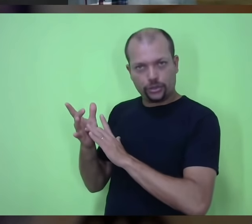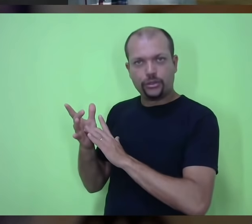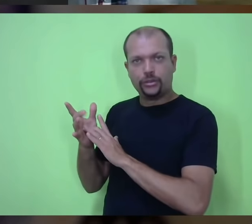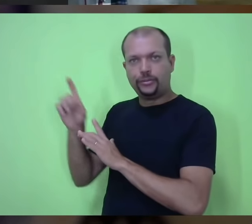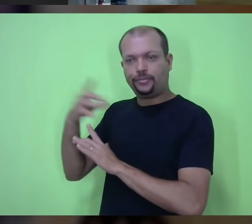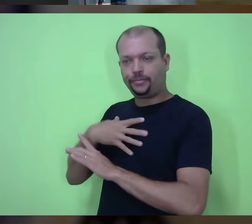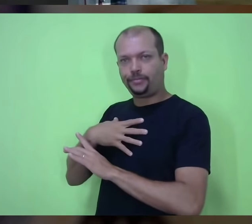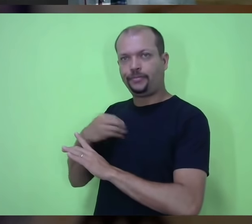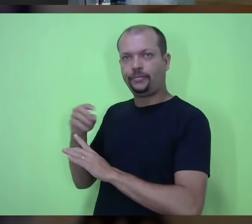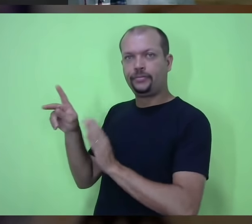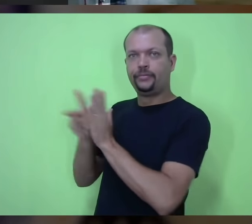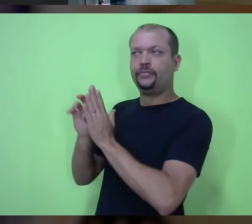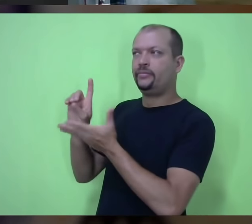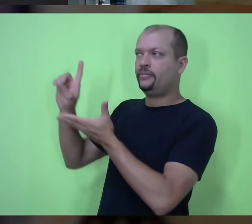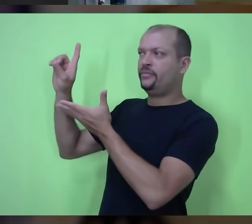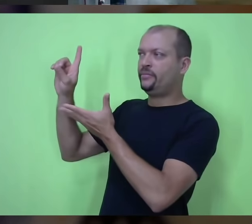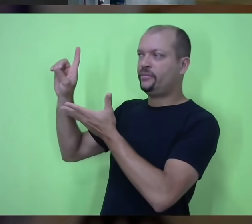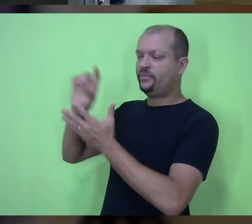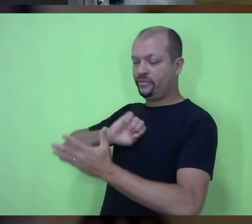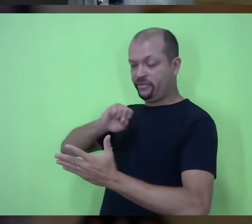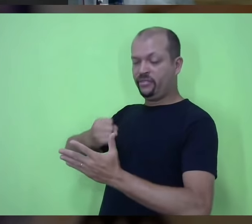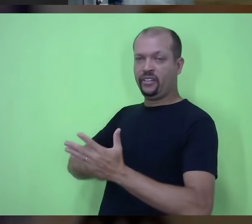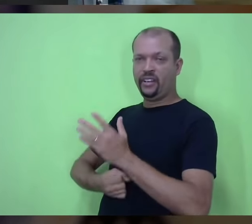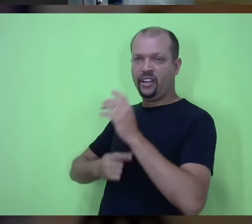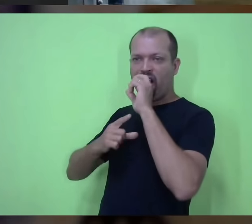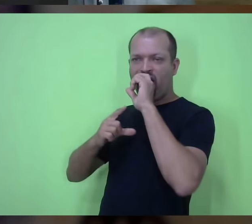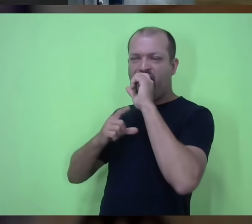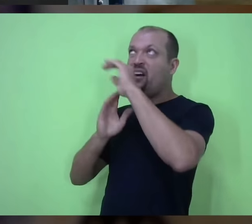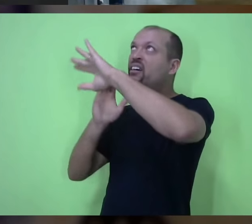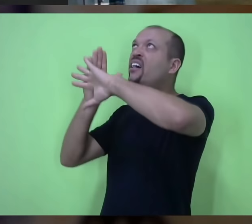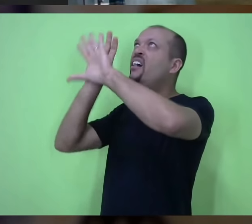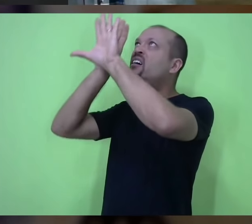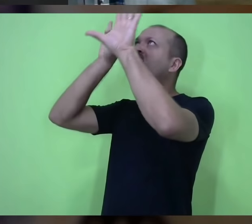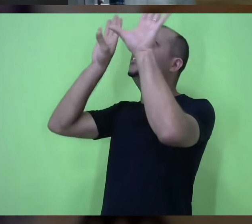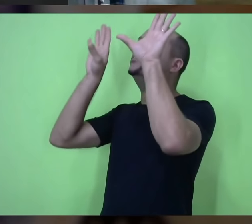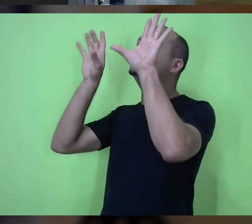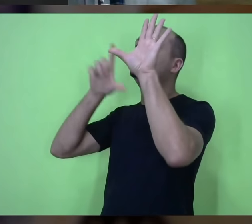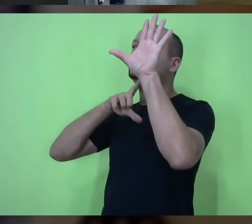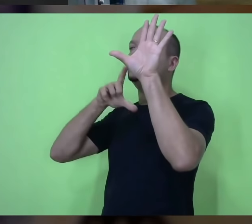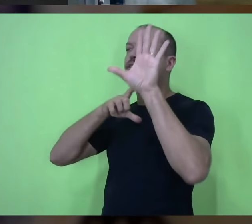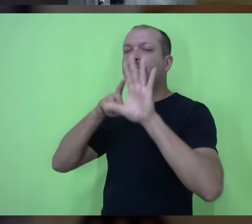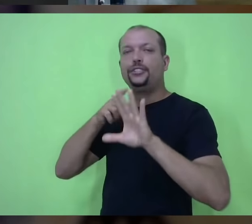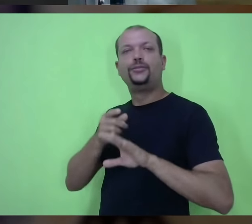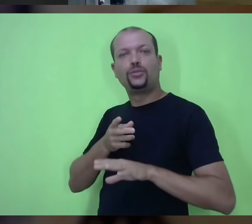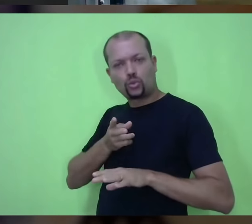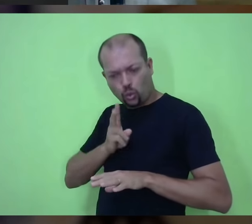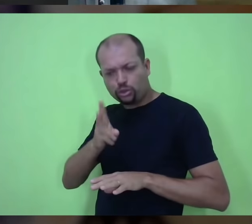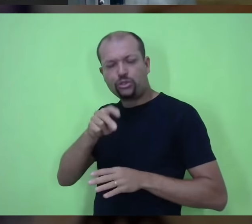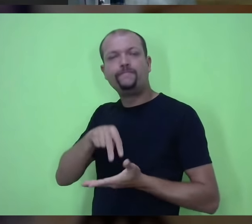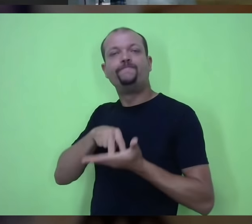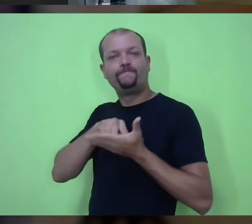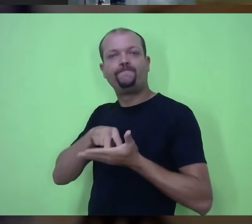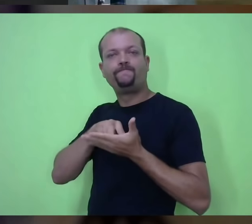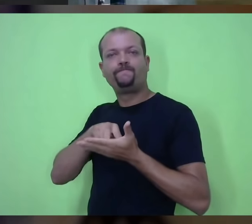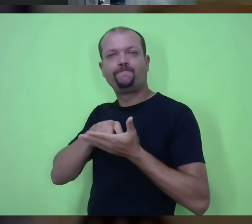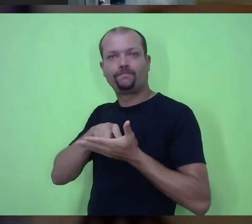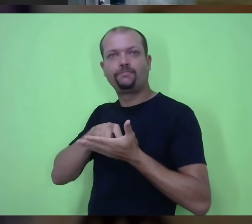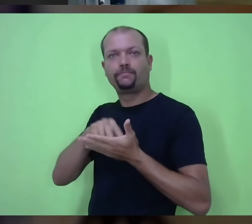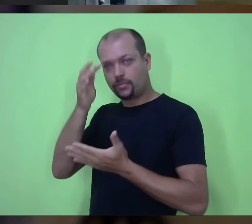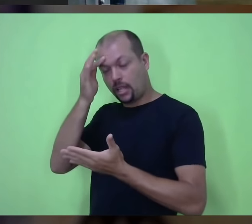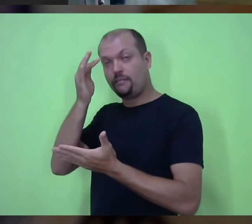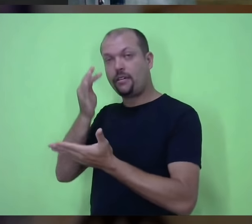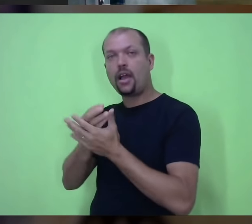a Jesus, o Filho de Deus, como grande sumo sacerdote que penetrou os céus, conservemos firmes a nossa confissão, porque não